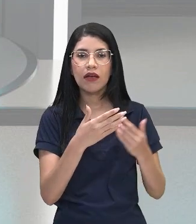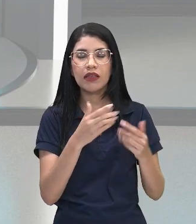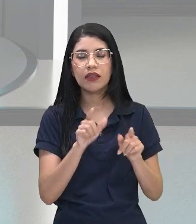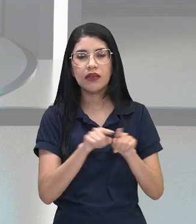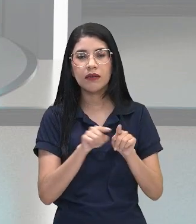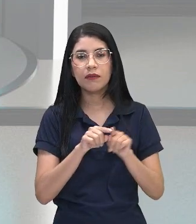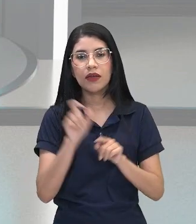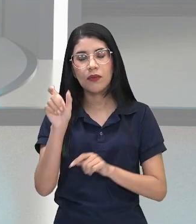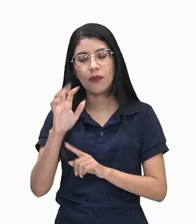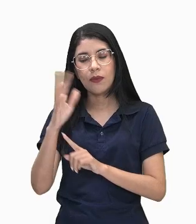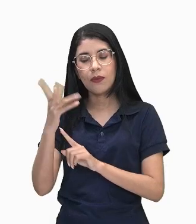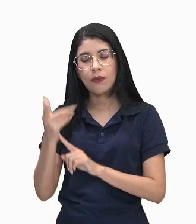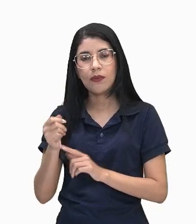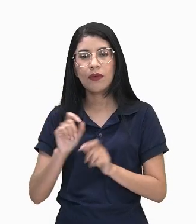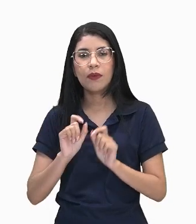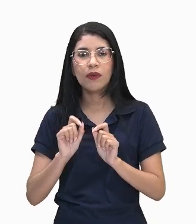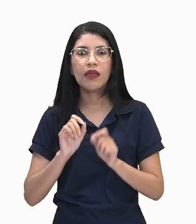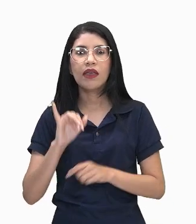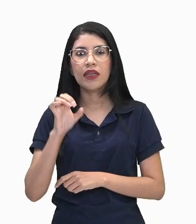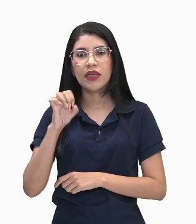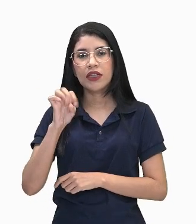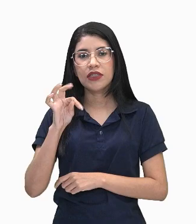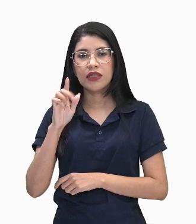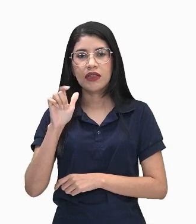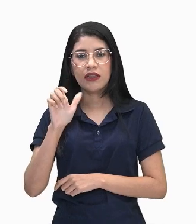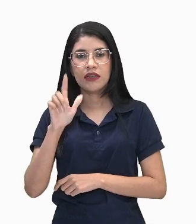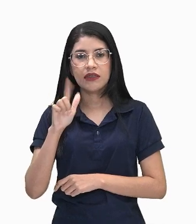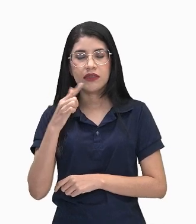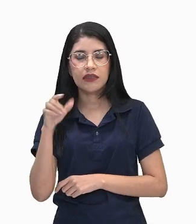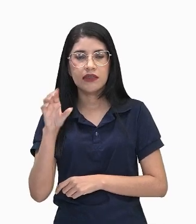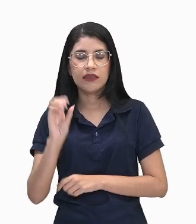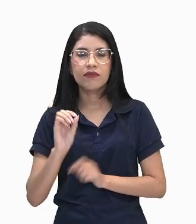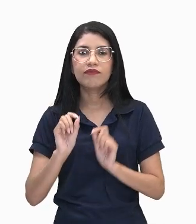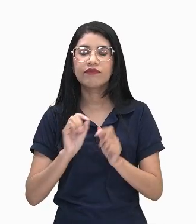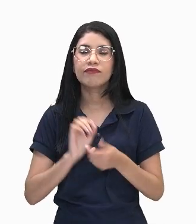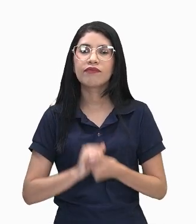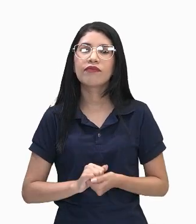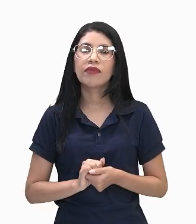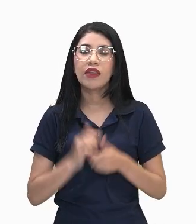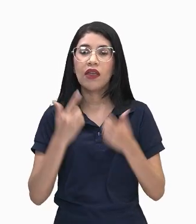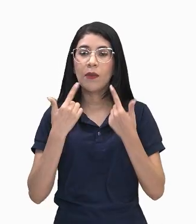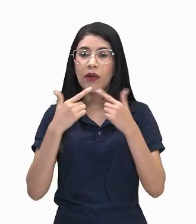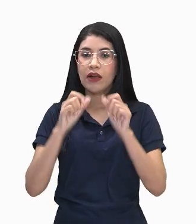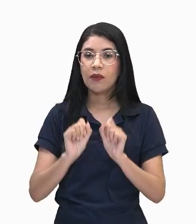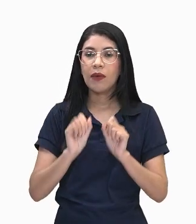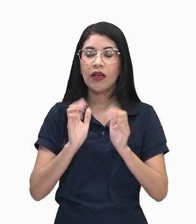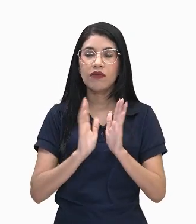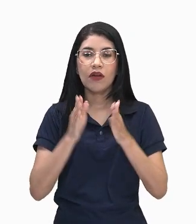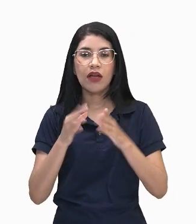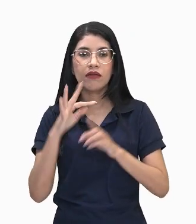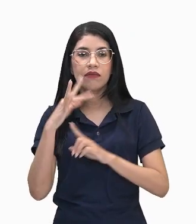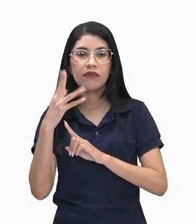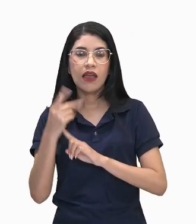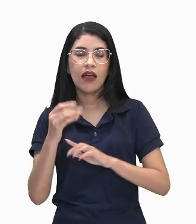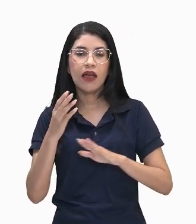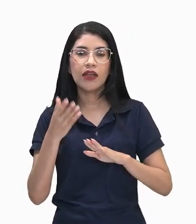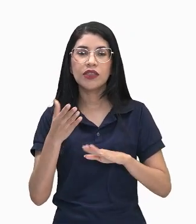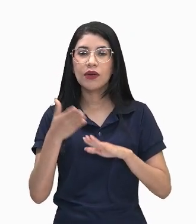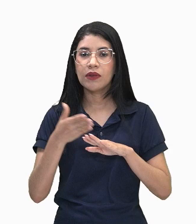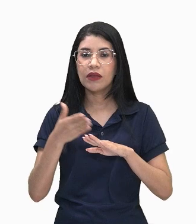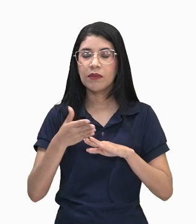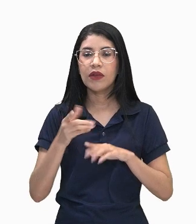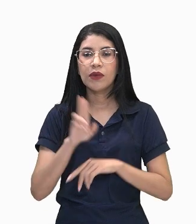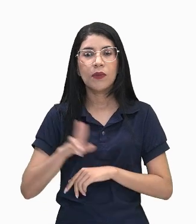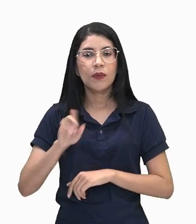que vai ser mesmo a instalação? Vamos conceituar a instalação. Refere-se a uma linguagem relacionada à arte contemporânea que utiliza